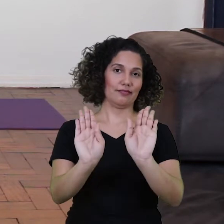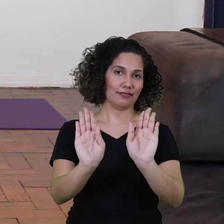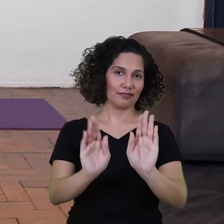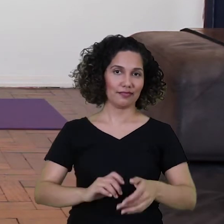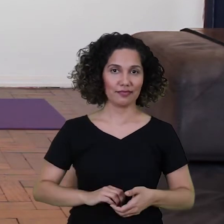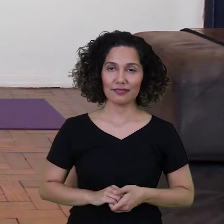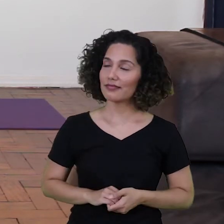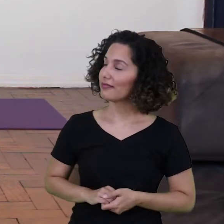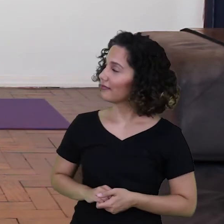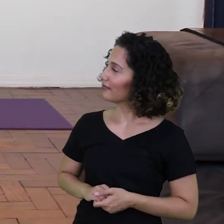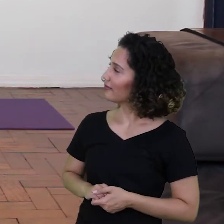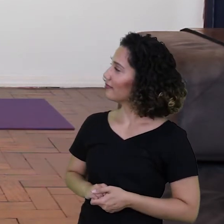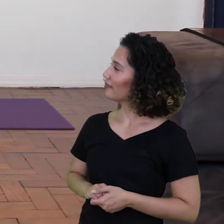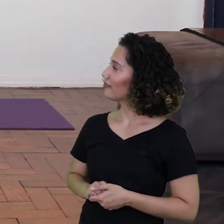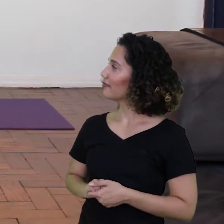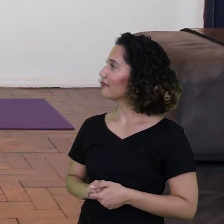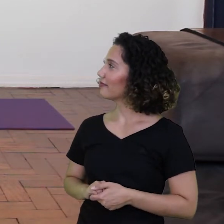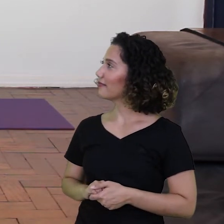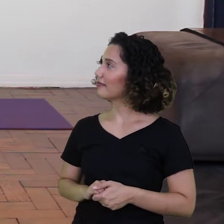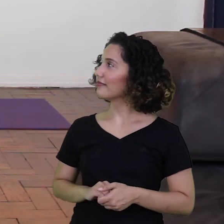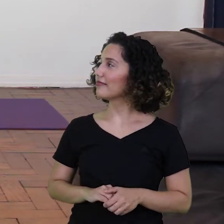Leva os dedos dos pés para trás.